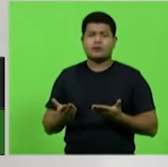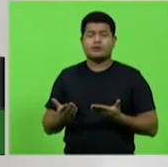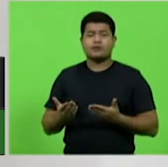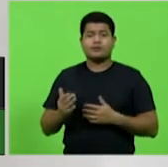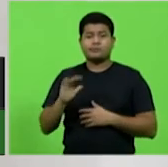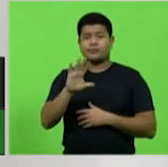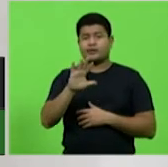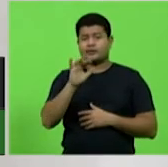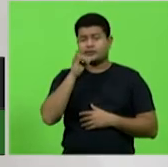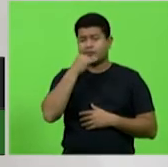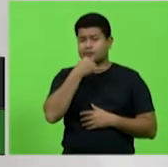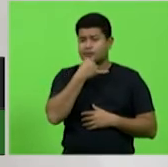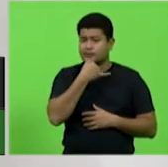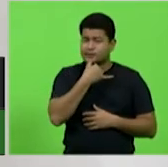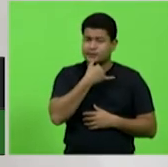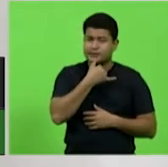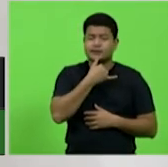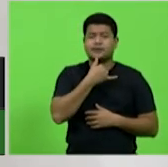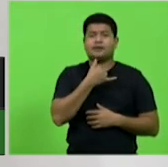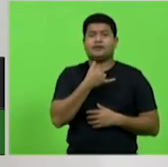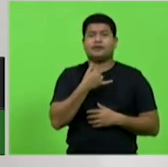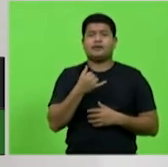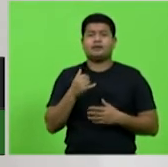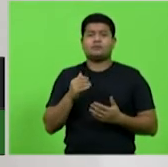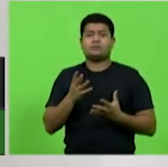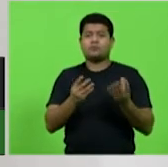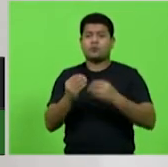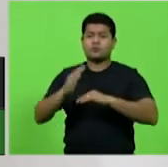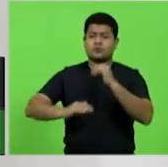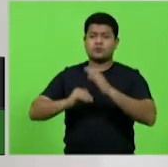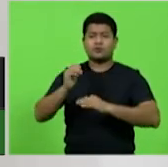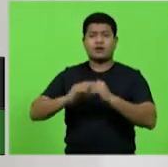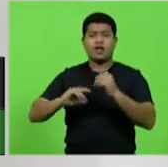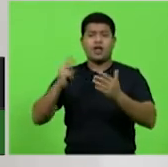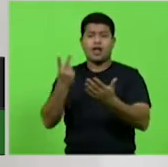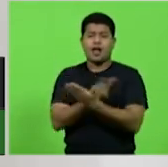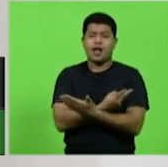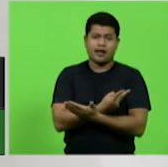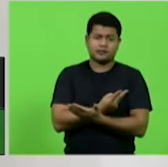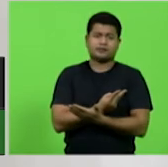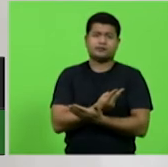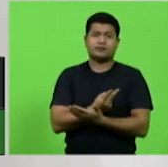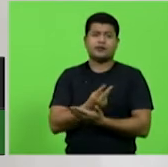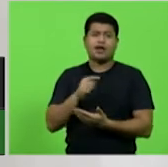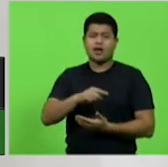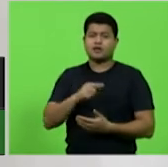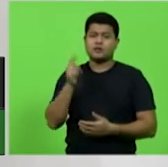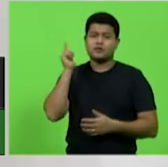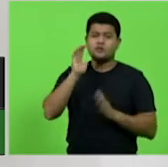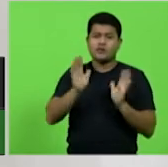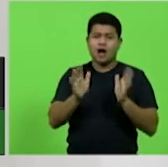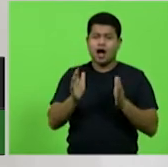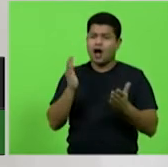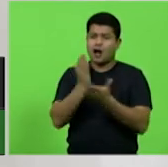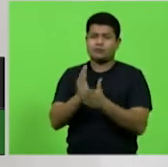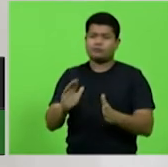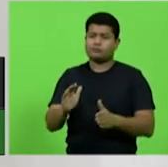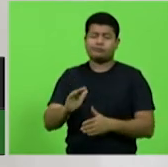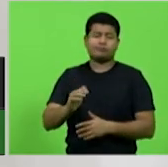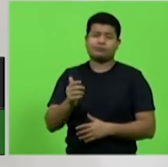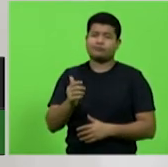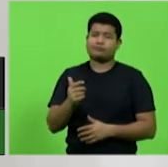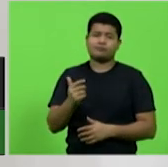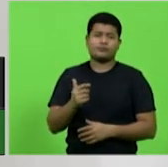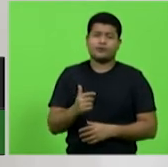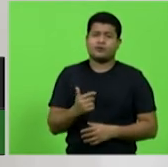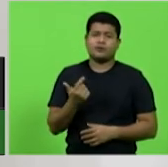Infelizmente, práticas políticas falidas ainda não foram superadas em nosso país, rondando com